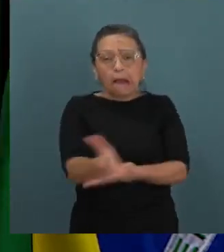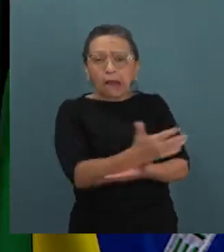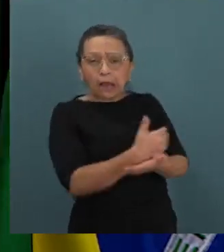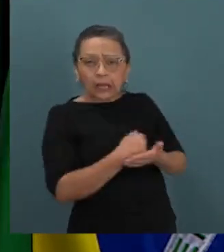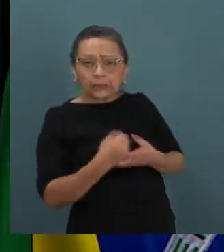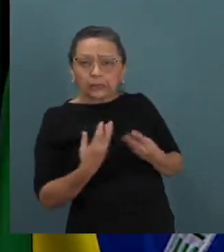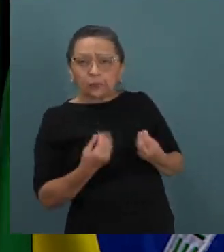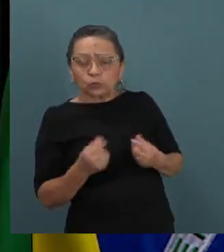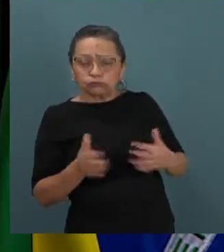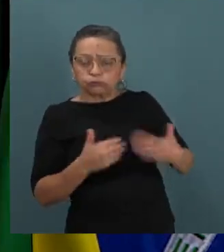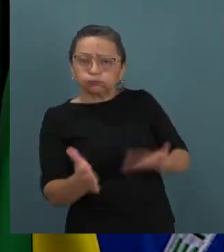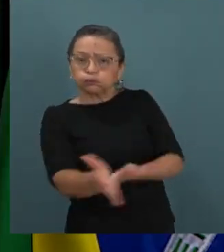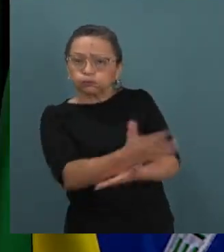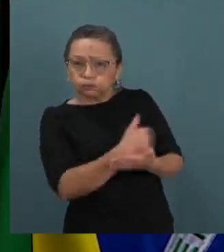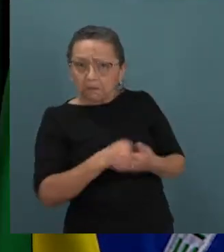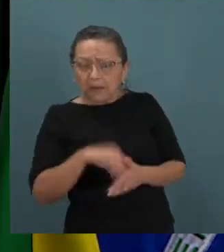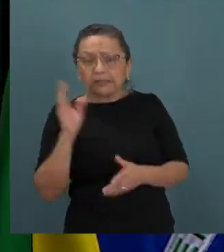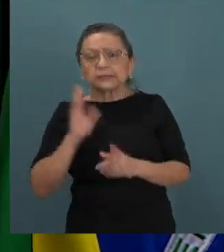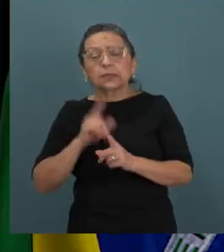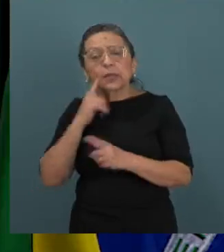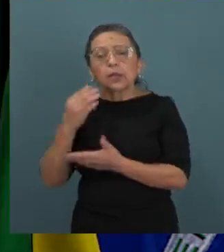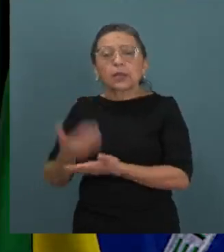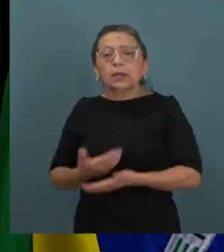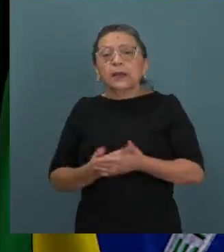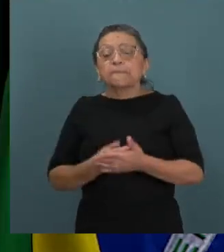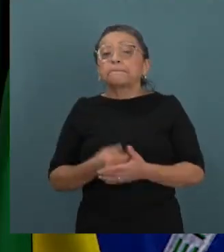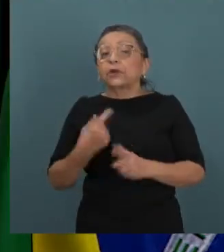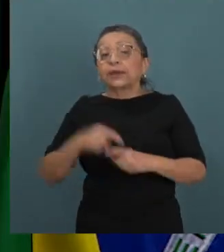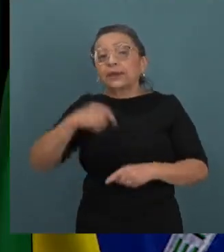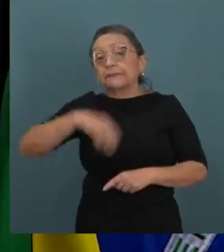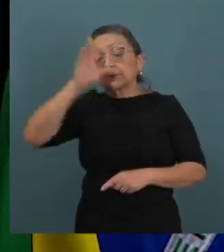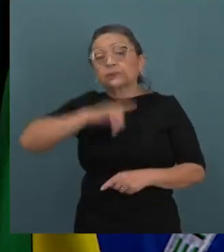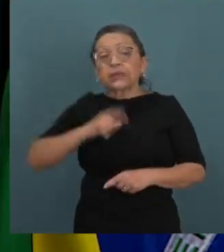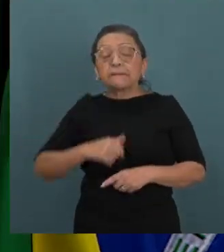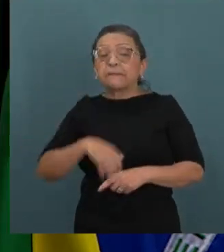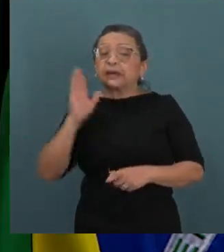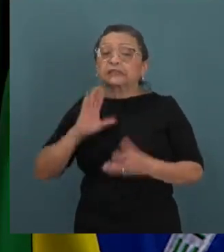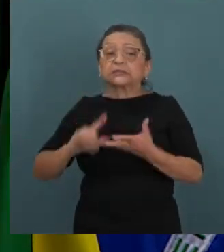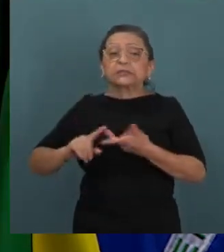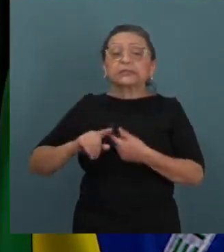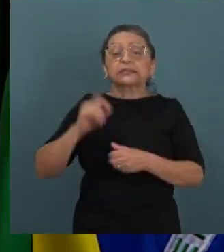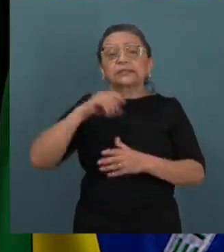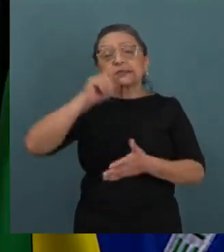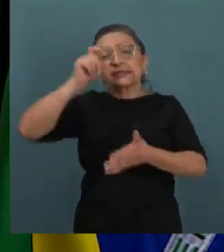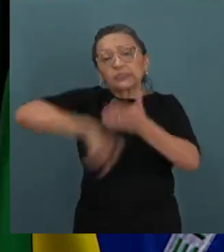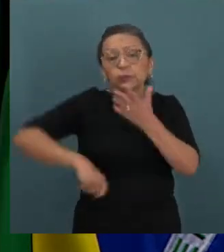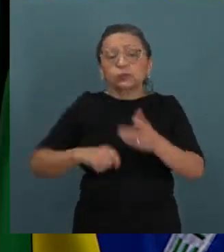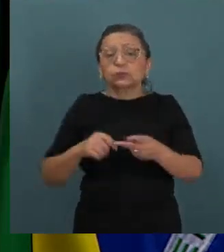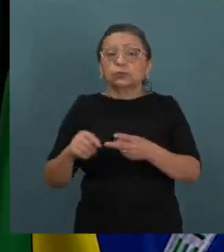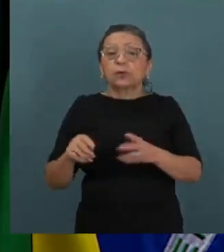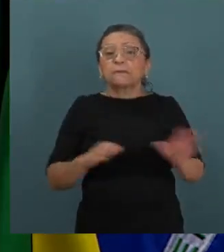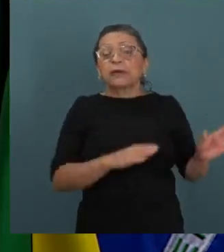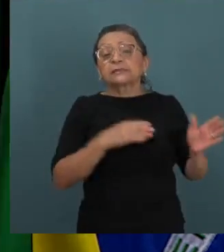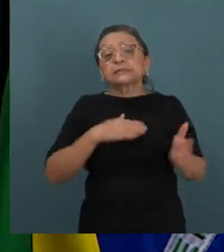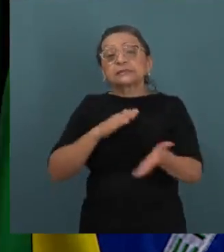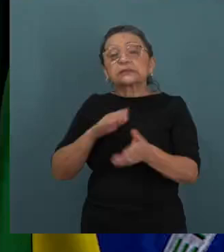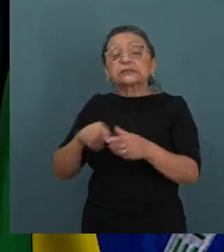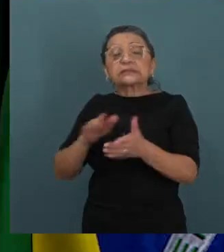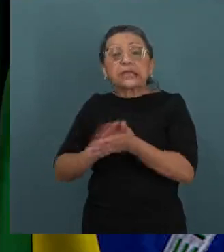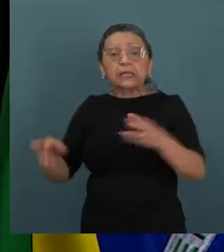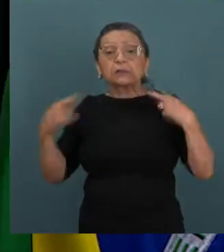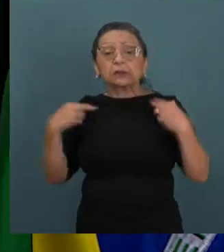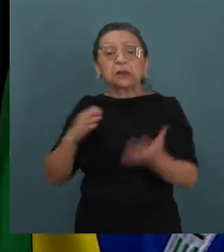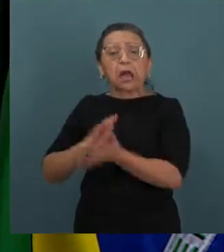cada vez mais, através de uma das maiores cargas tributárias do mundo e gasta